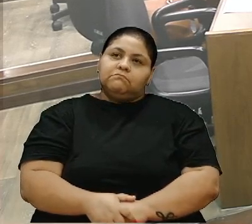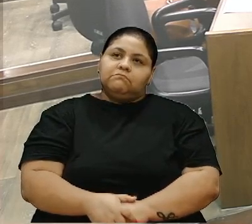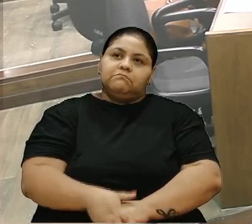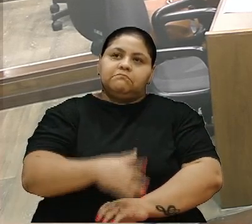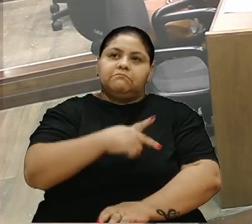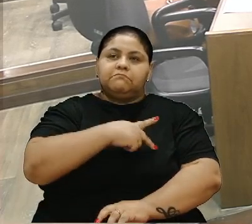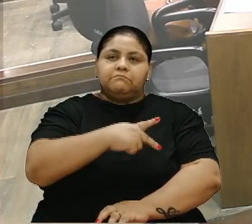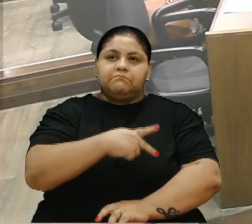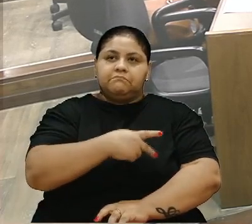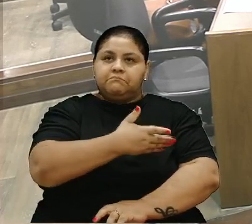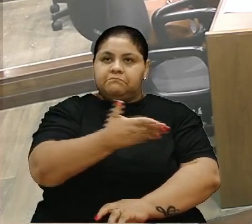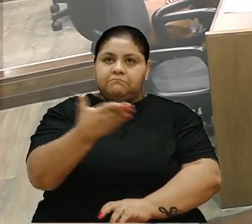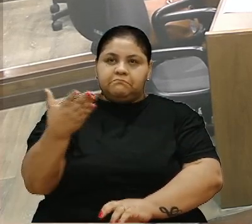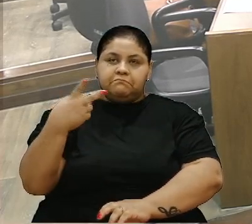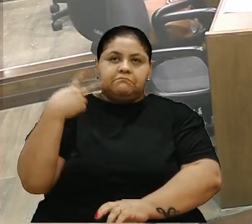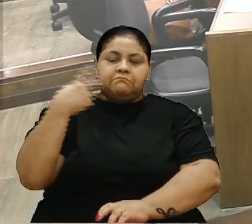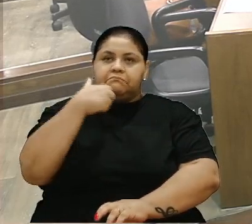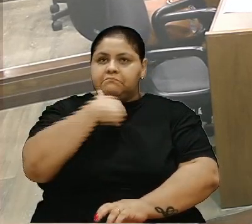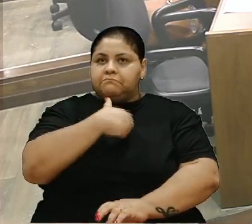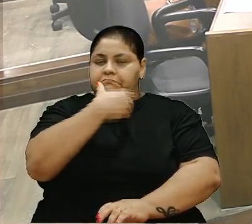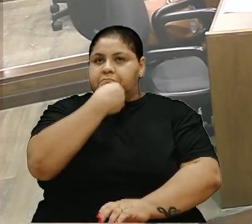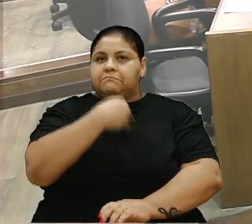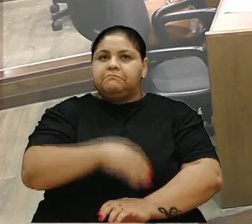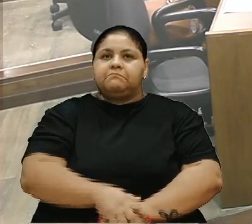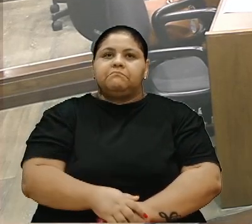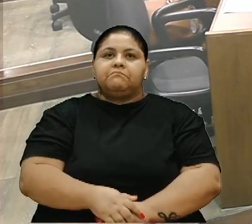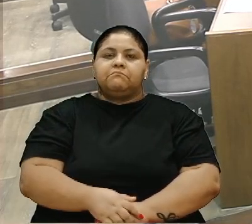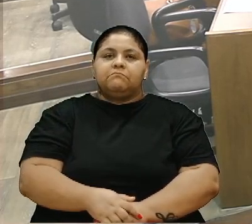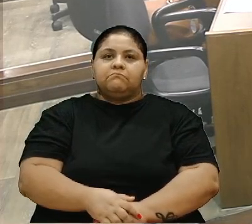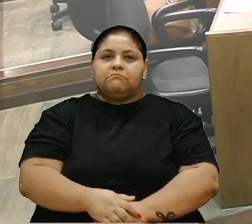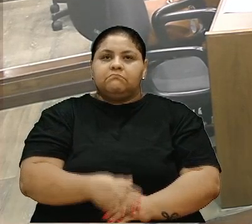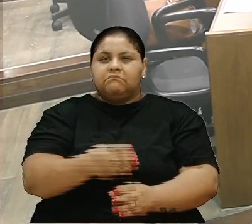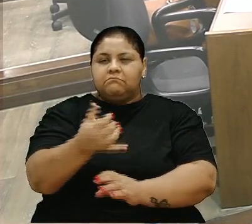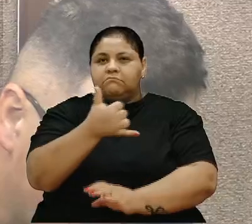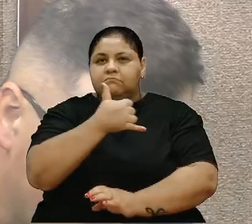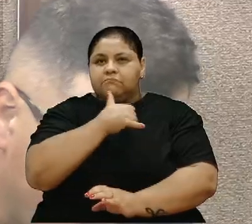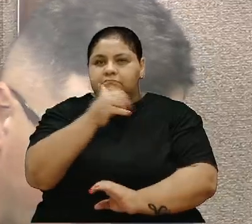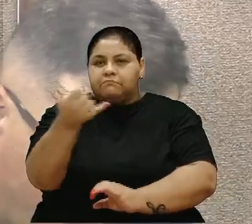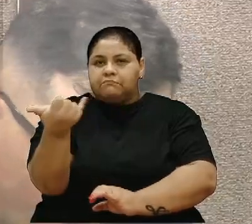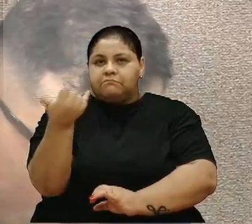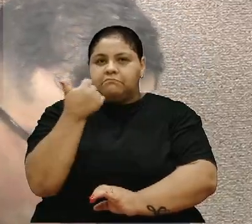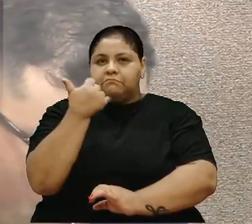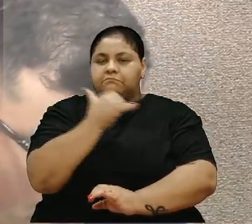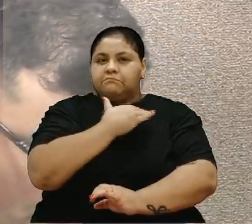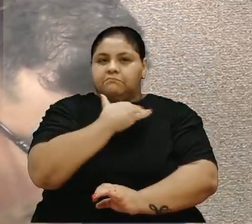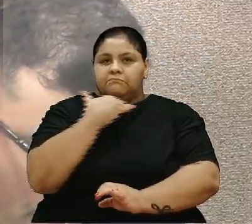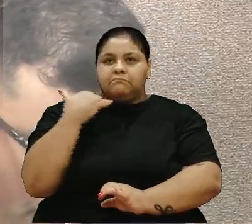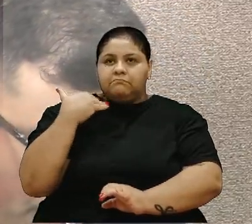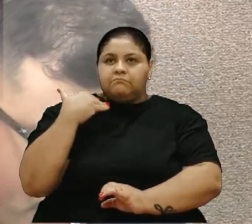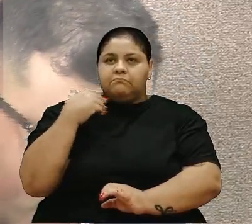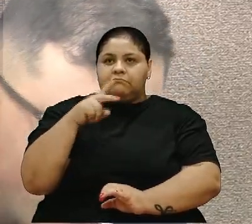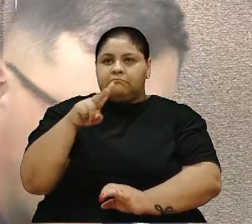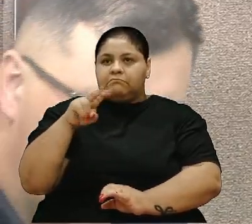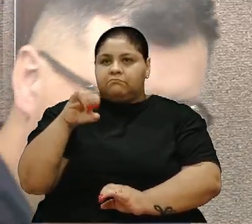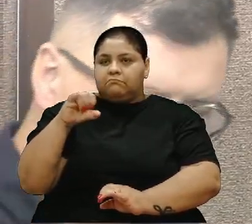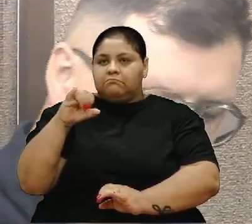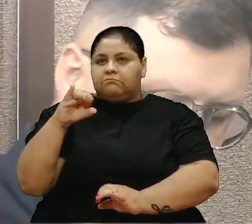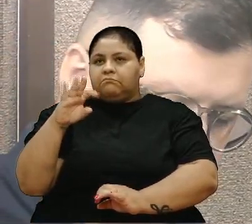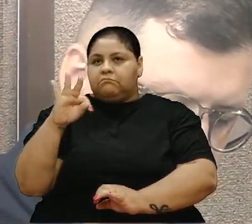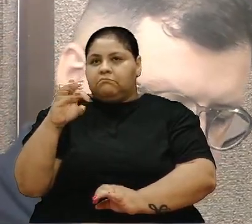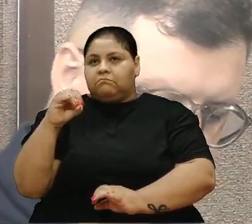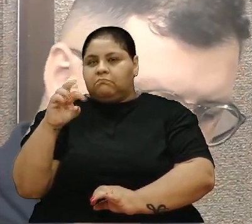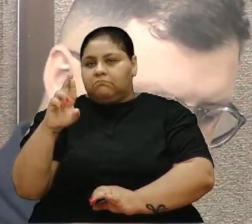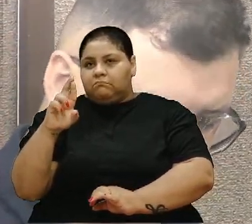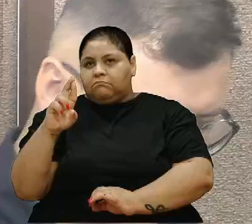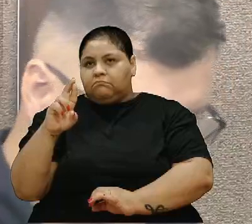Senhor presidente e demais vereadores, é com grande pesar que recebemos a notícia de falecimento do senhor Vitor Felisberto